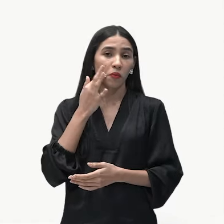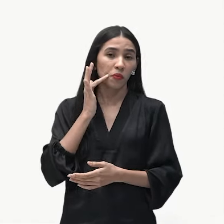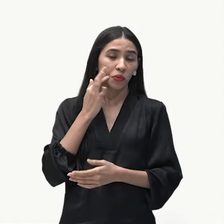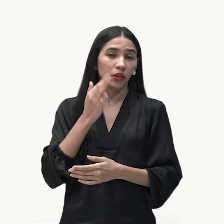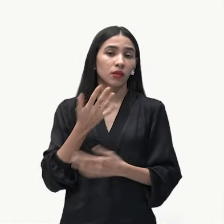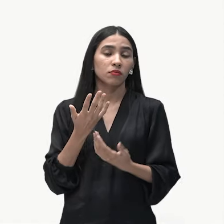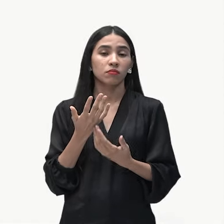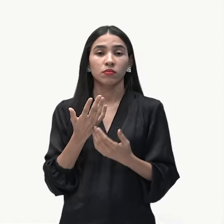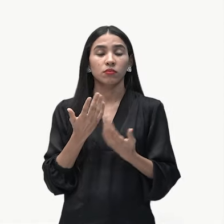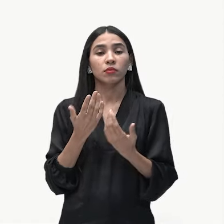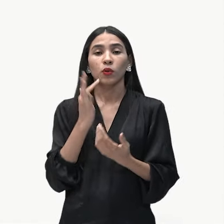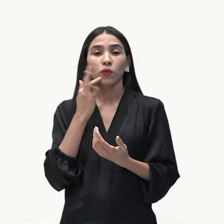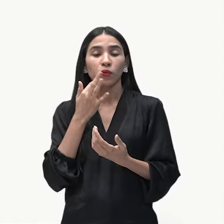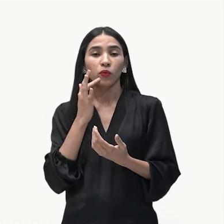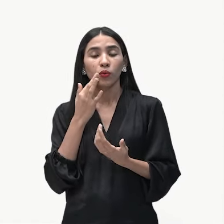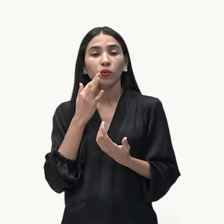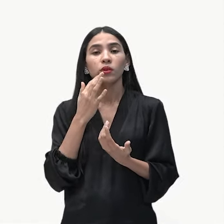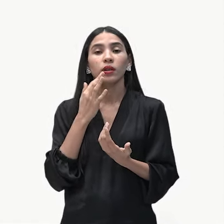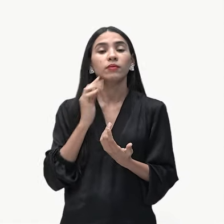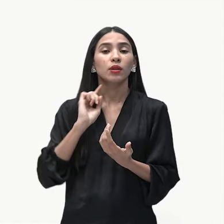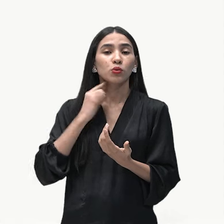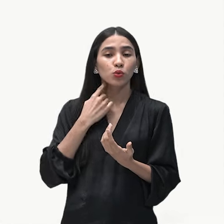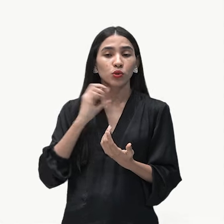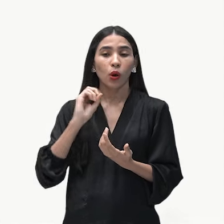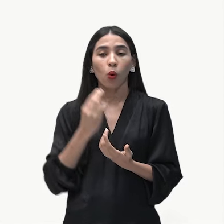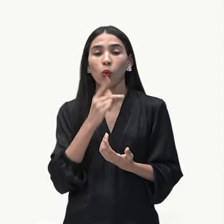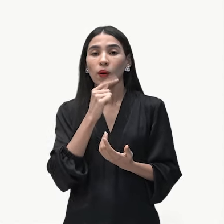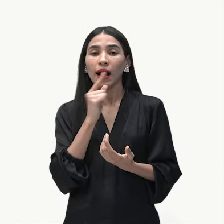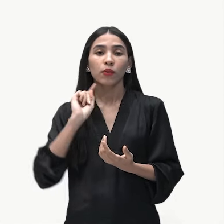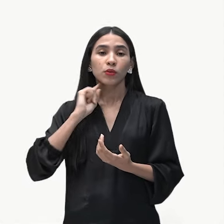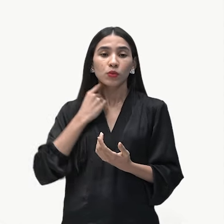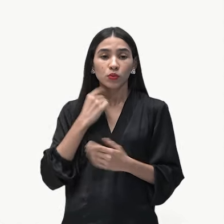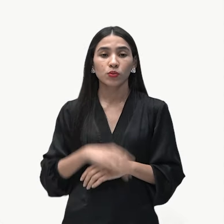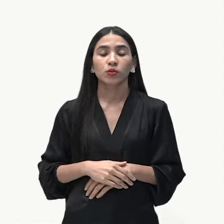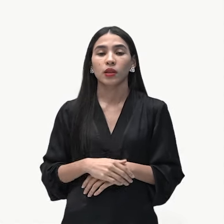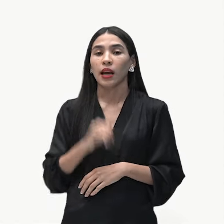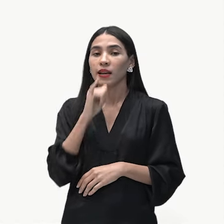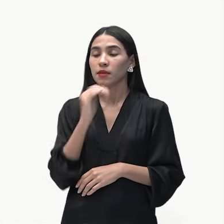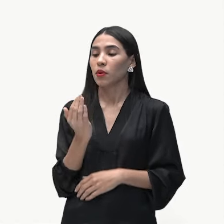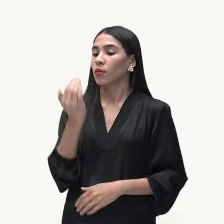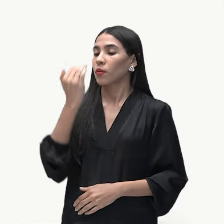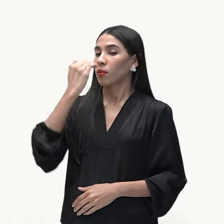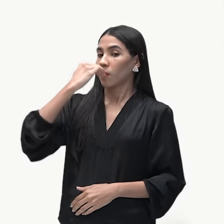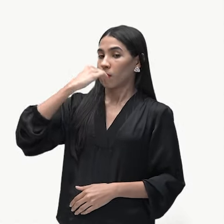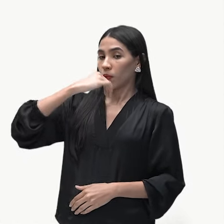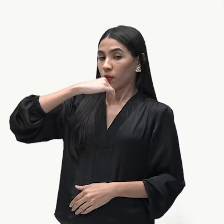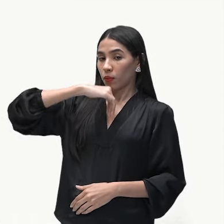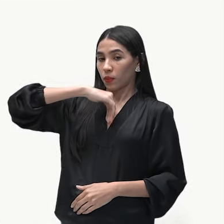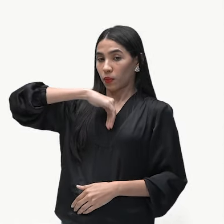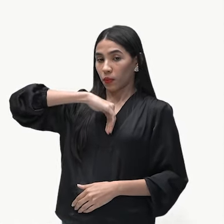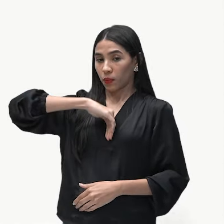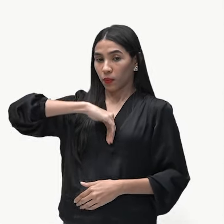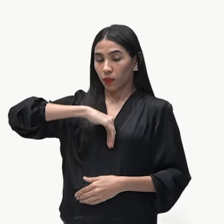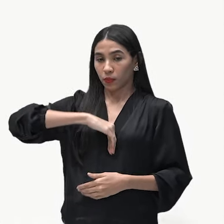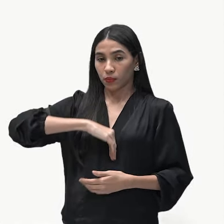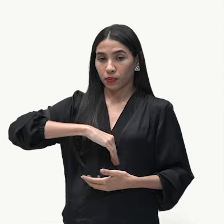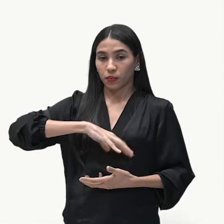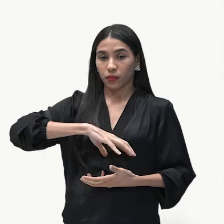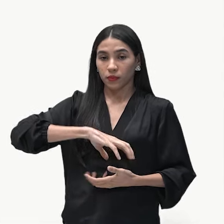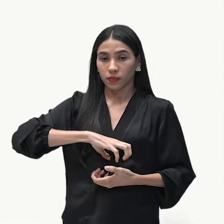uma água contaminada, essa larva, ela percorre aqui o esôfago, o estômago, chega no intestino delgado.